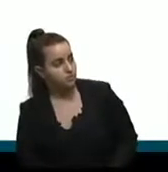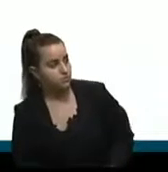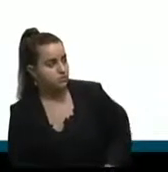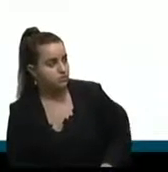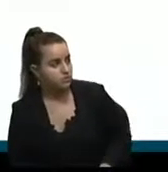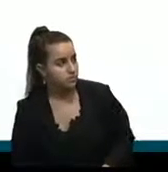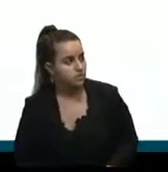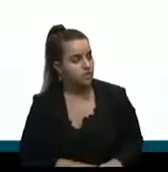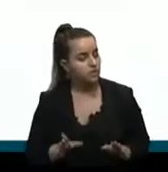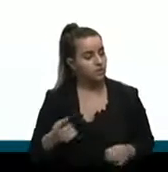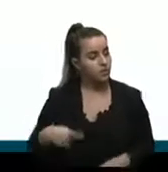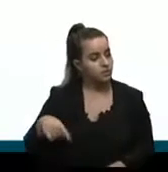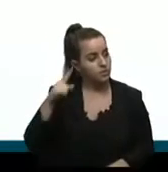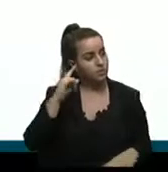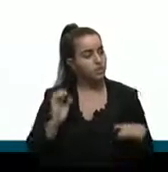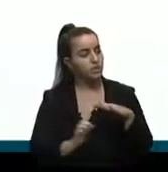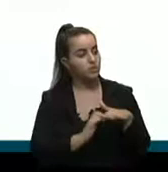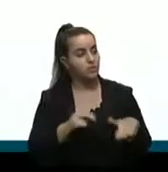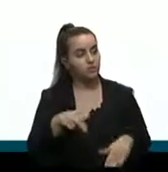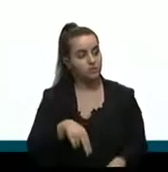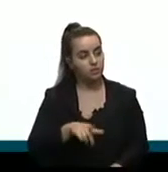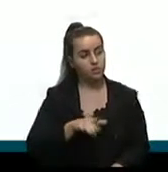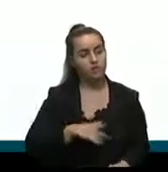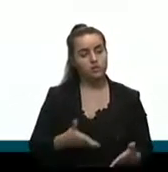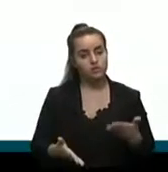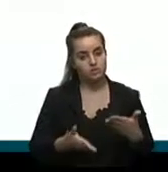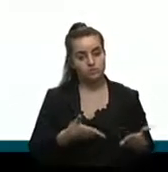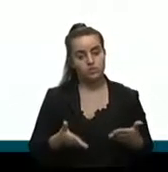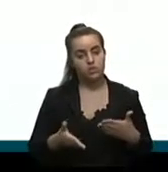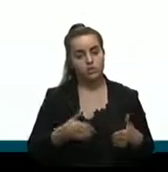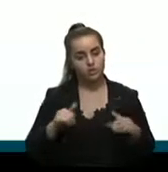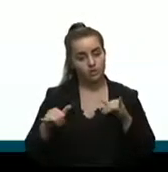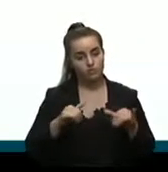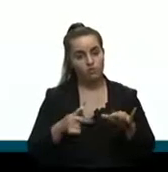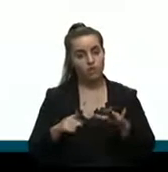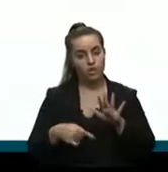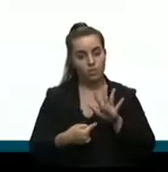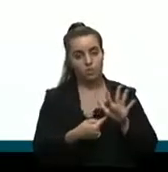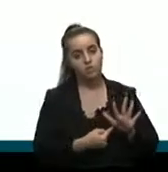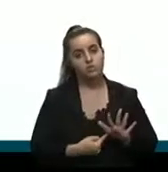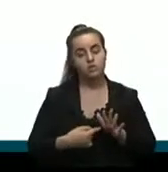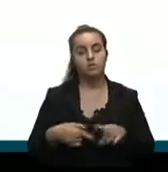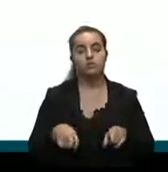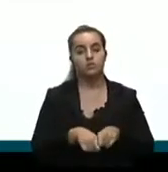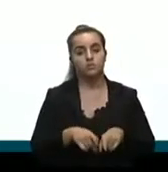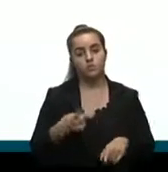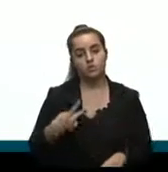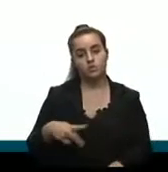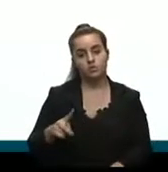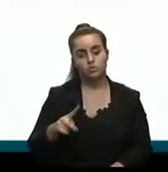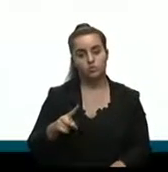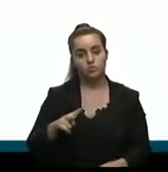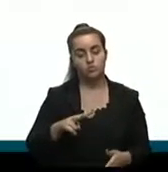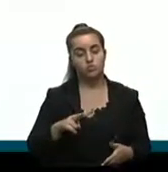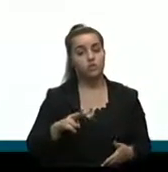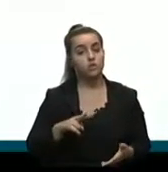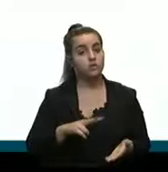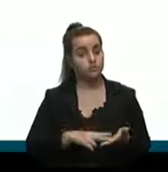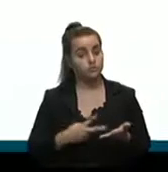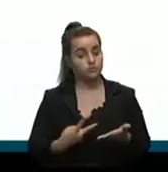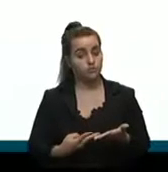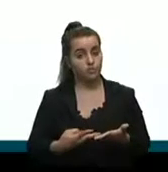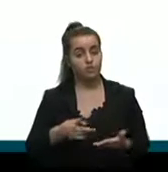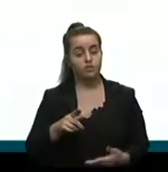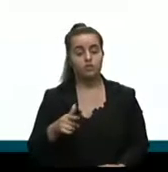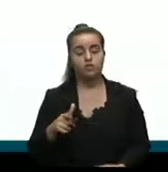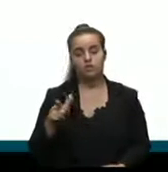Portanto, considerando que a empresa N tem acesso aos dados amostrados e o nível de significância alfa igual a 2%,